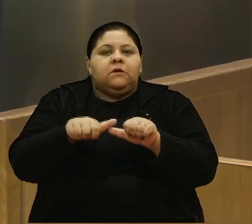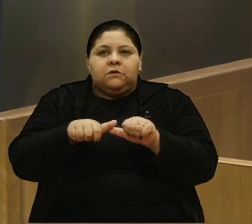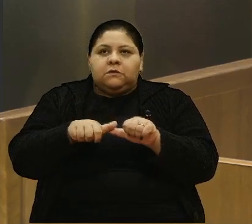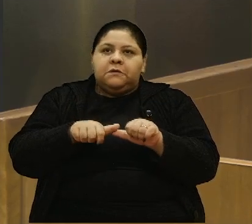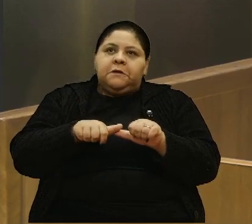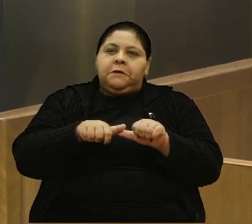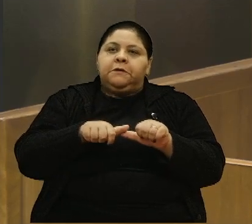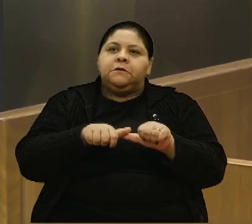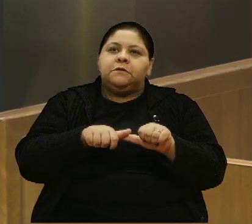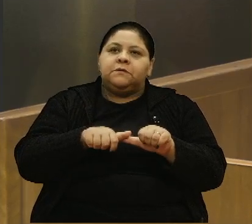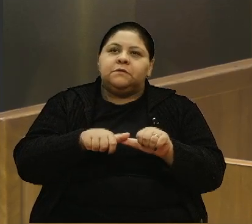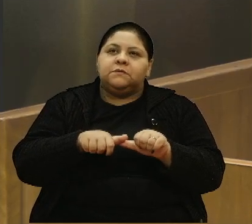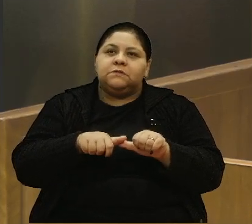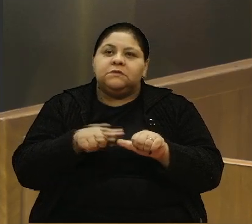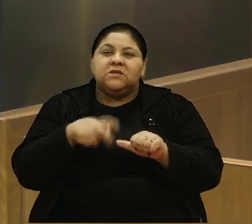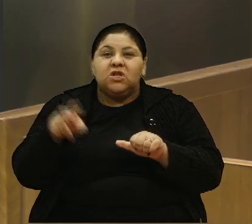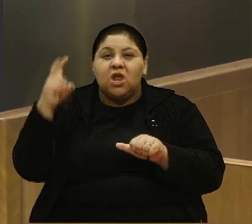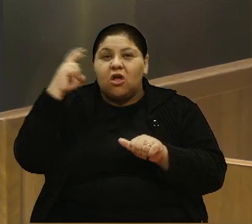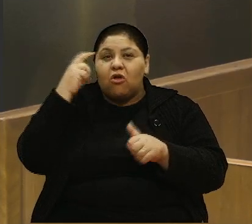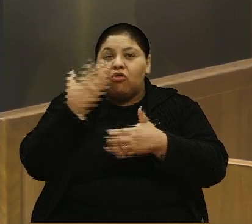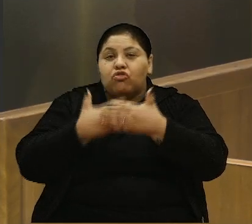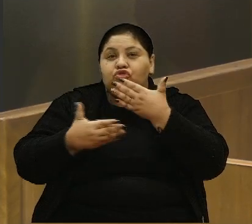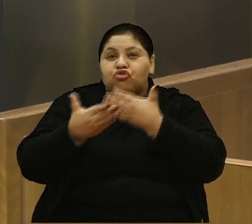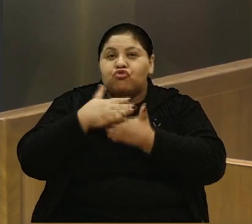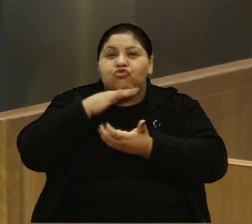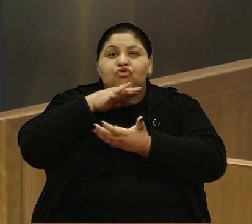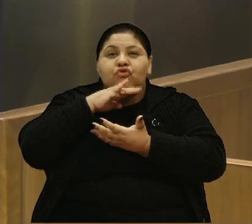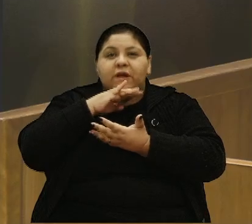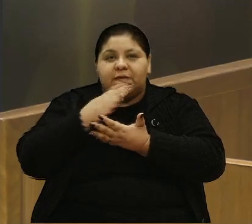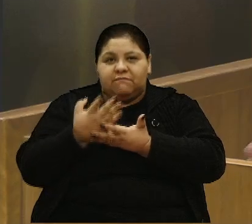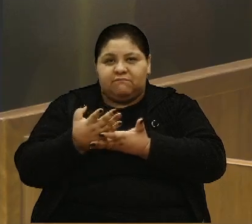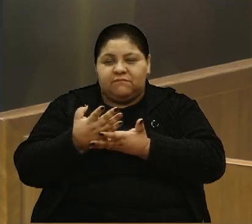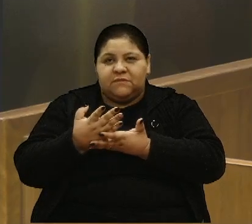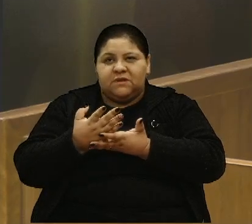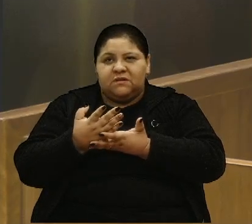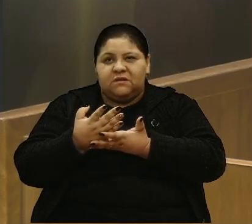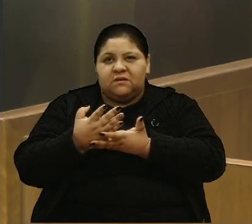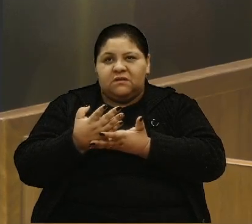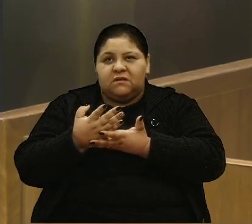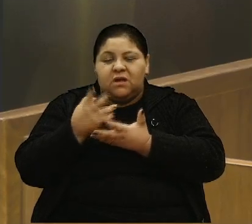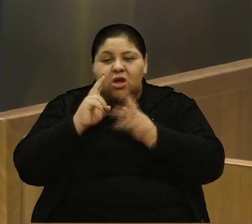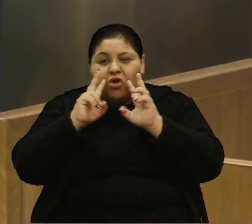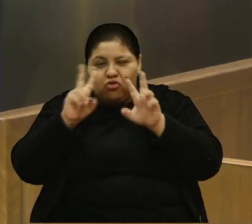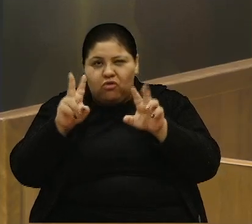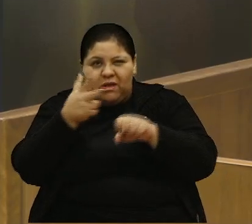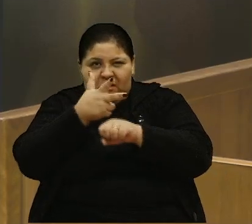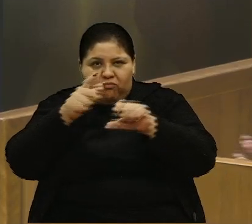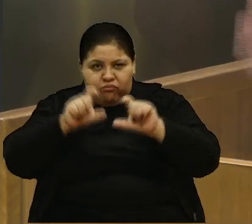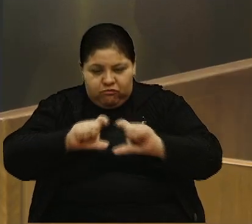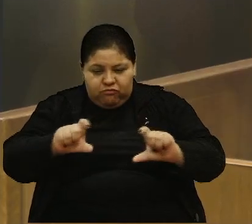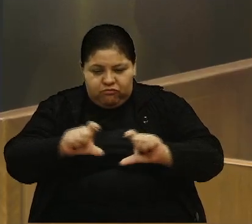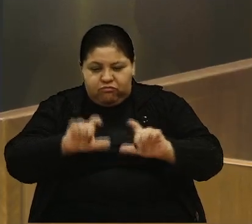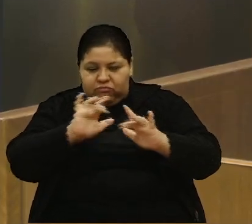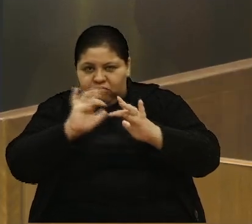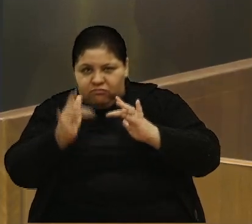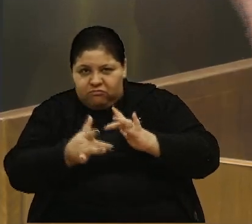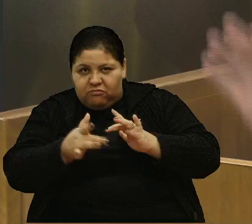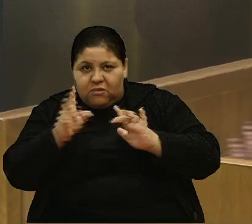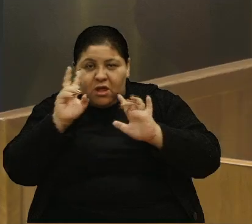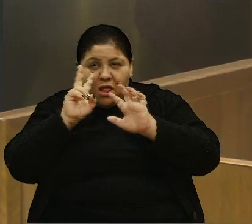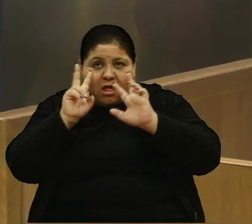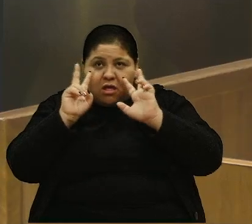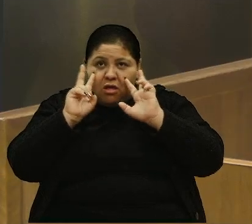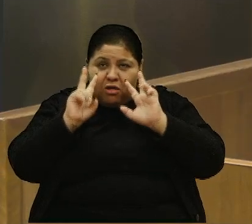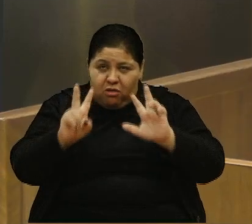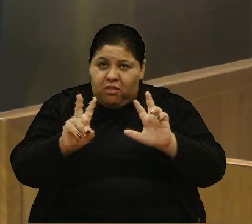essa cultura de que tudo está ruim. Eu normalmente não leio comentário, mas em alguns momentos eu tiro para ler de vários